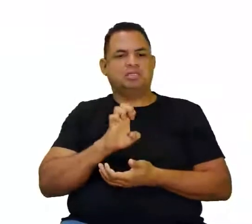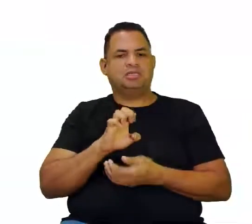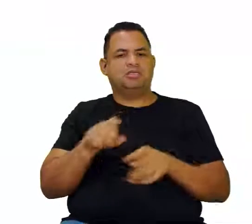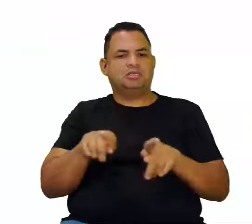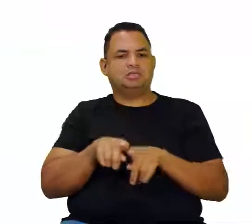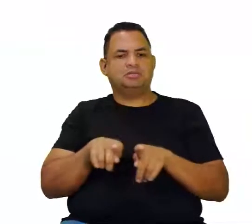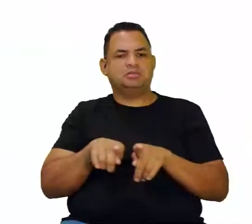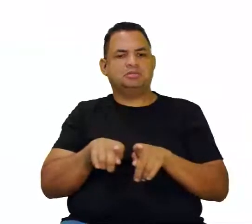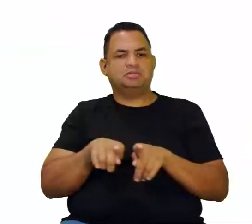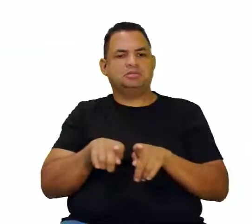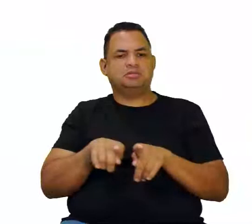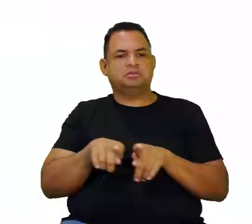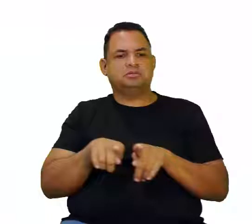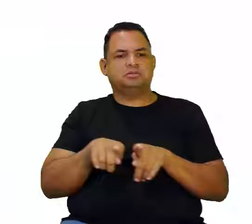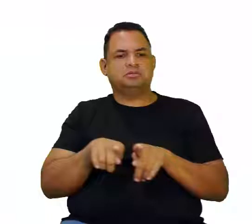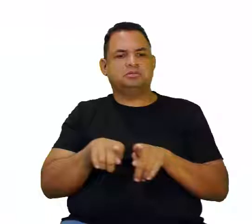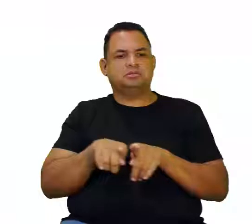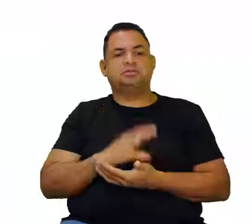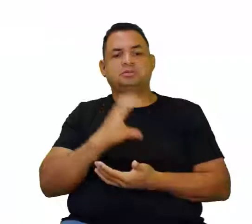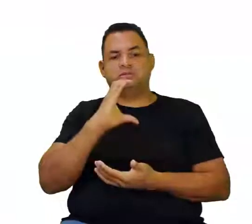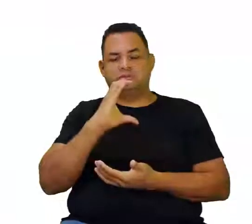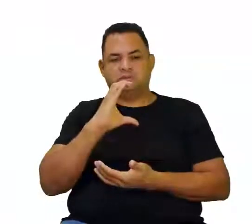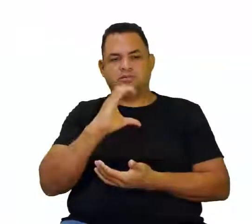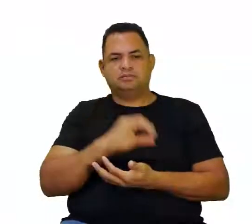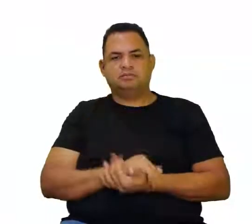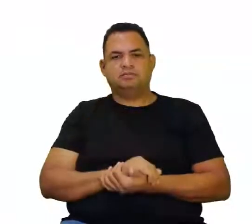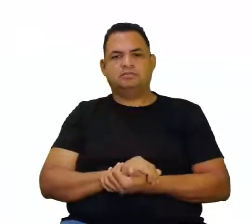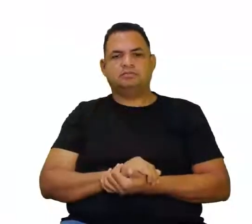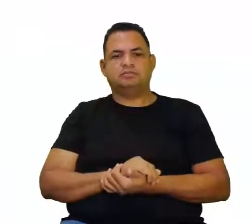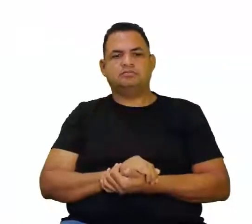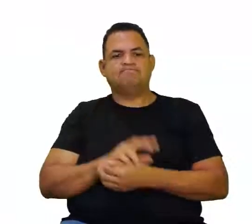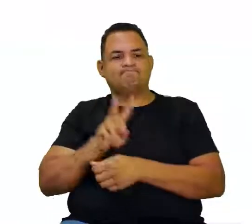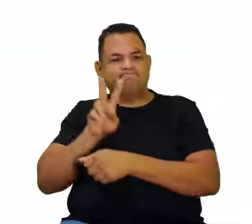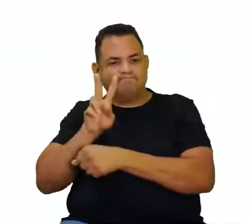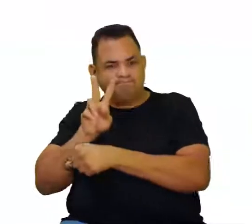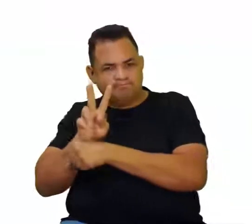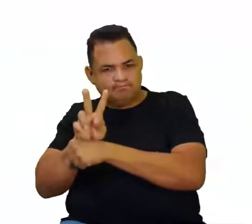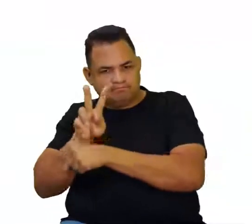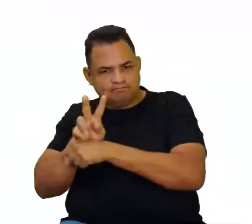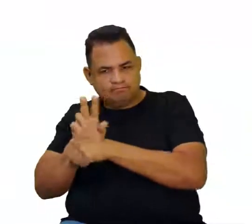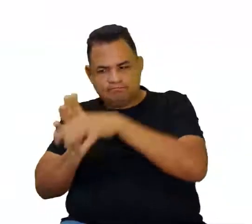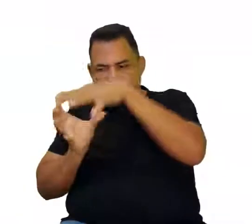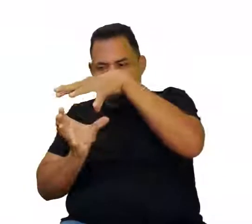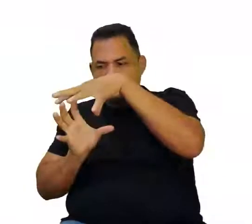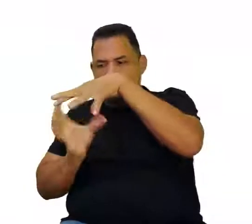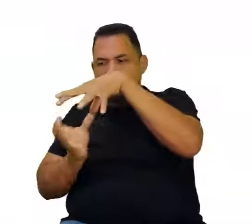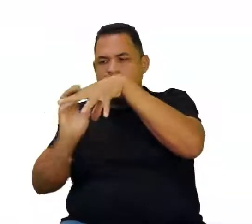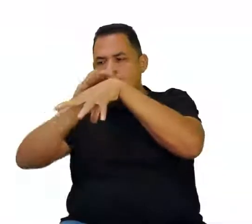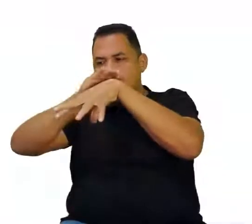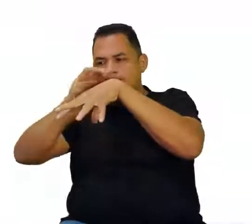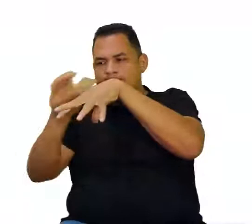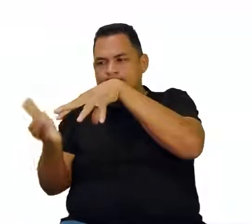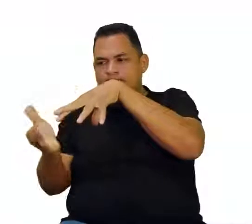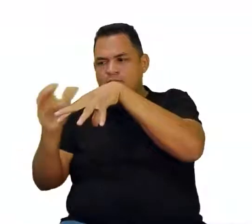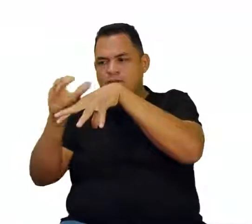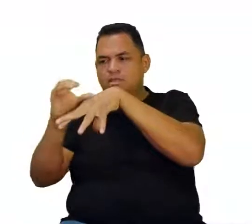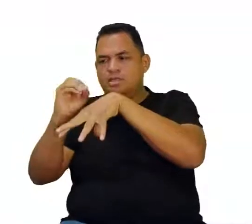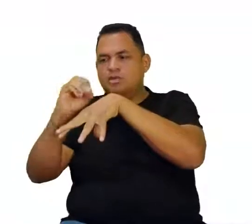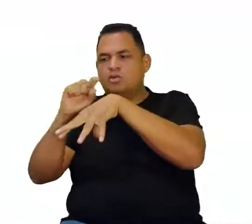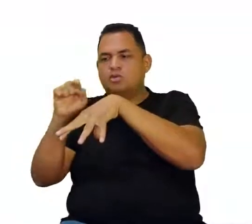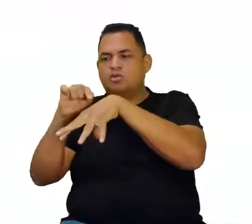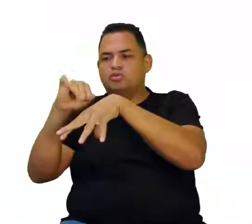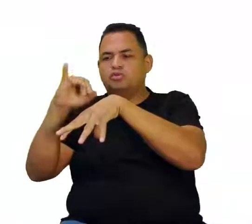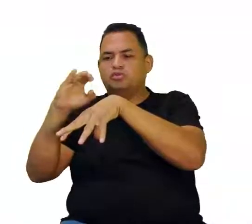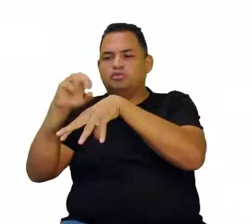também, ficando a letra C, preservar a camada de ozônio. E a gente tem um comentário